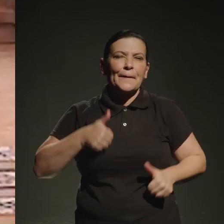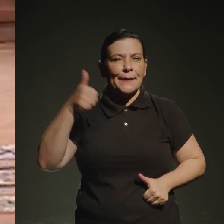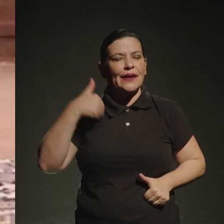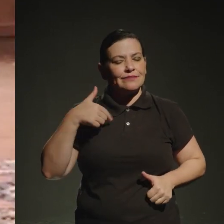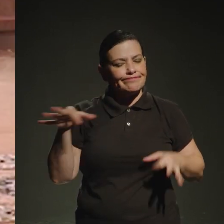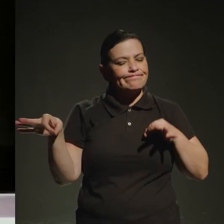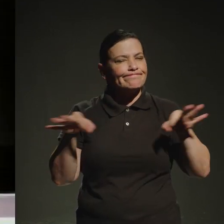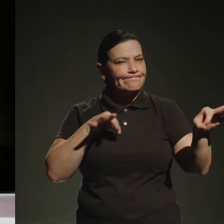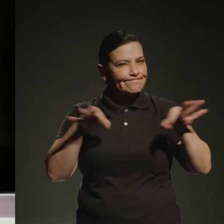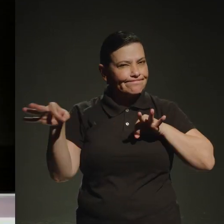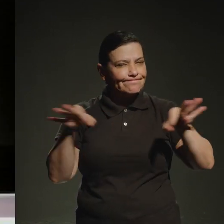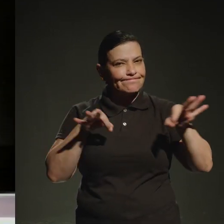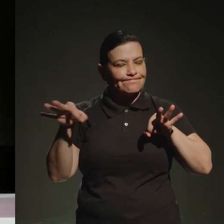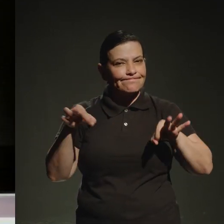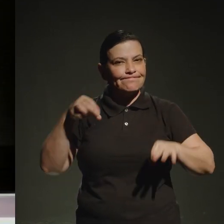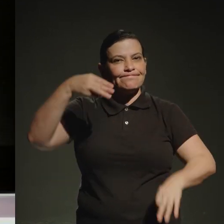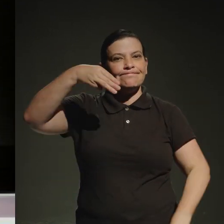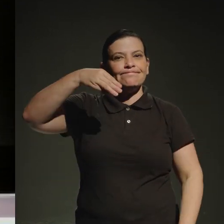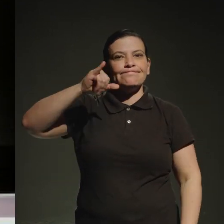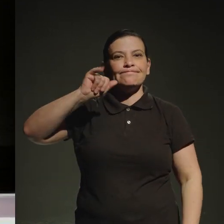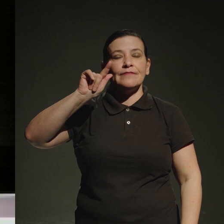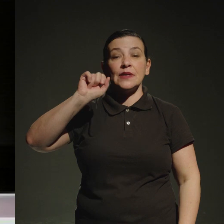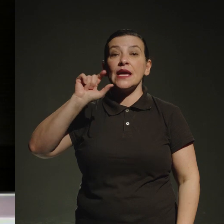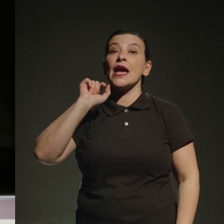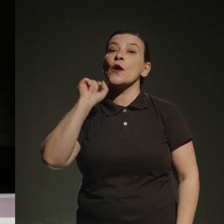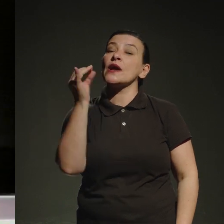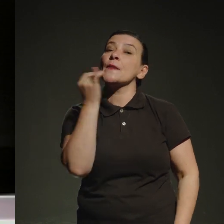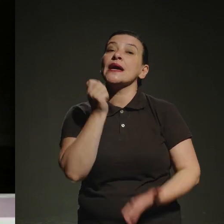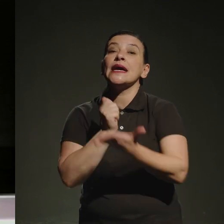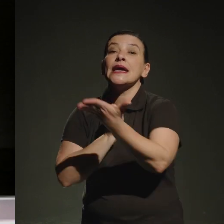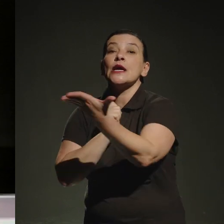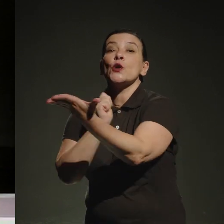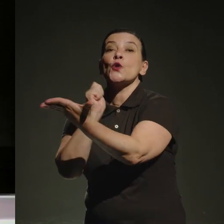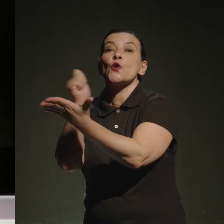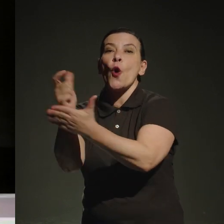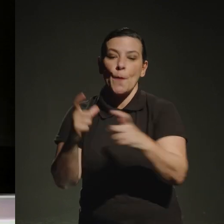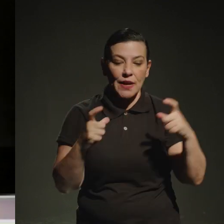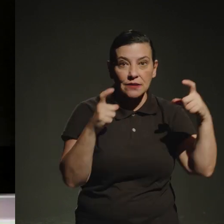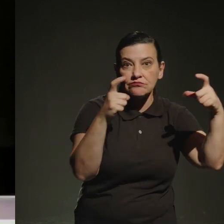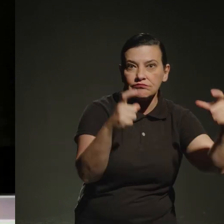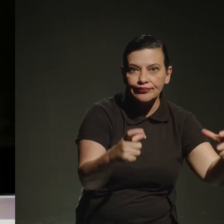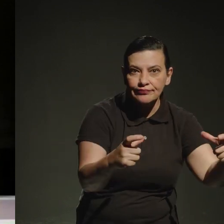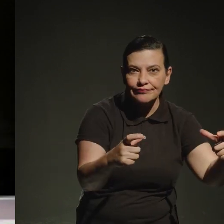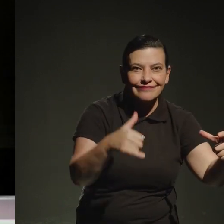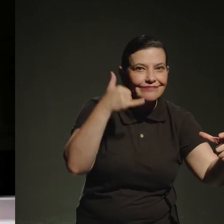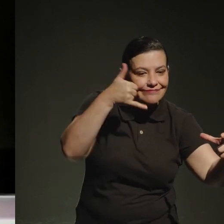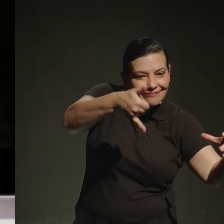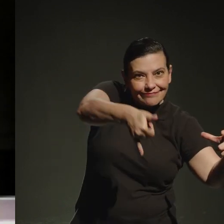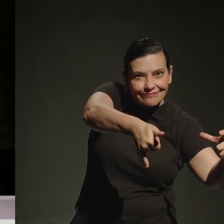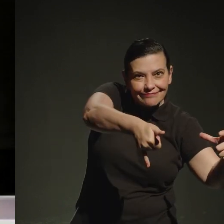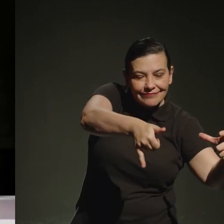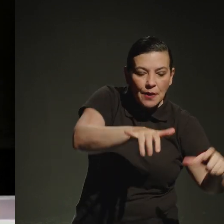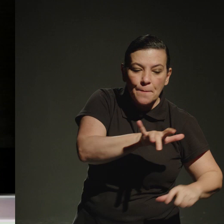uma providência. Miguel pega uma secretária eletrônica, aperta botões e grava uma mensagem.